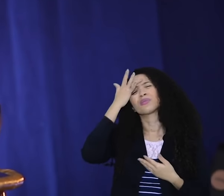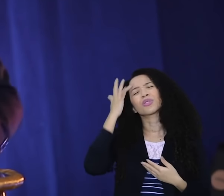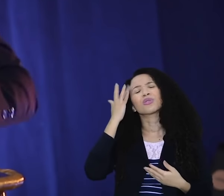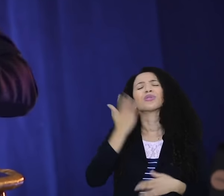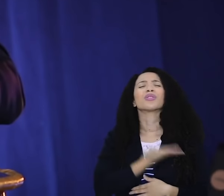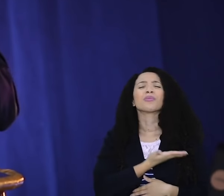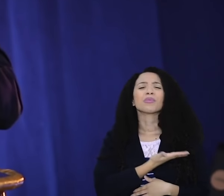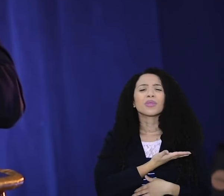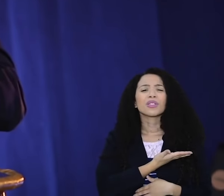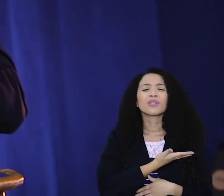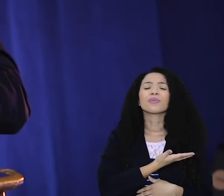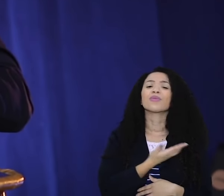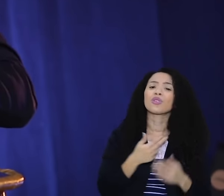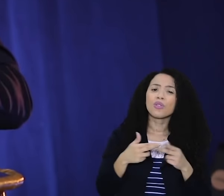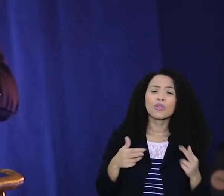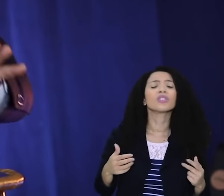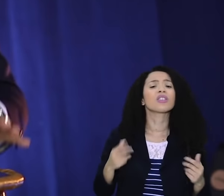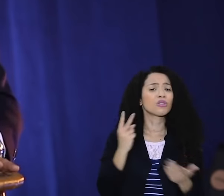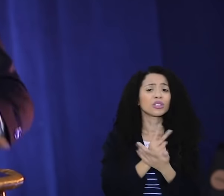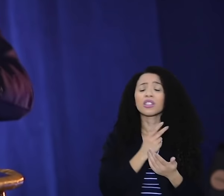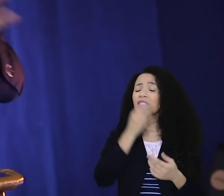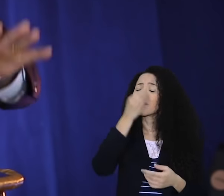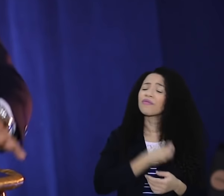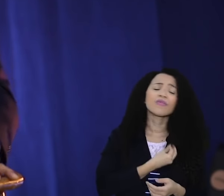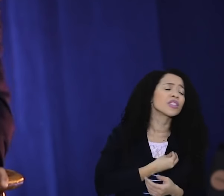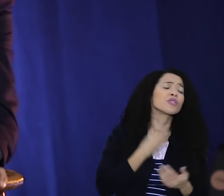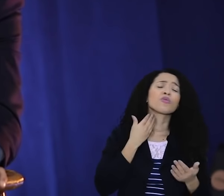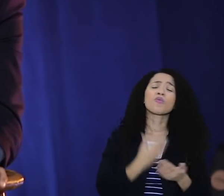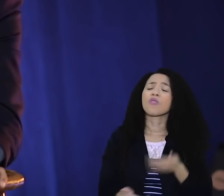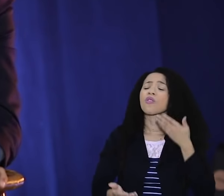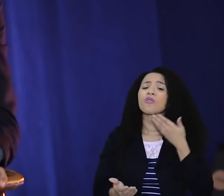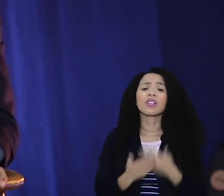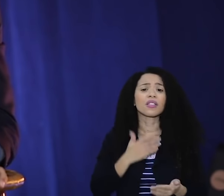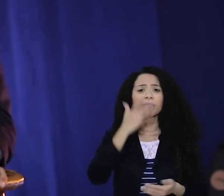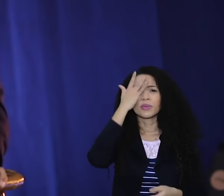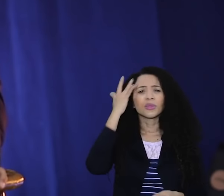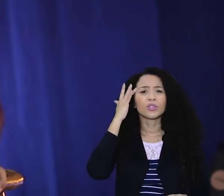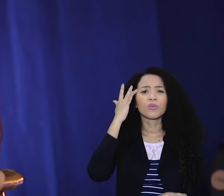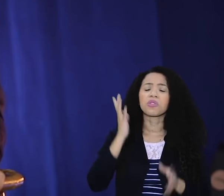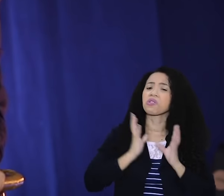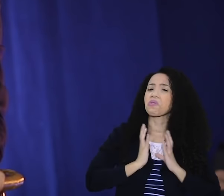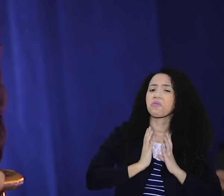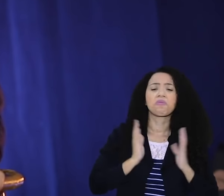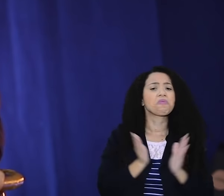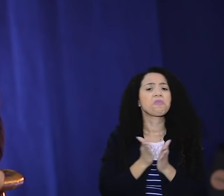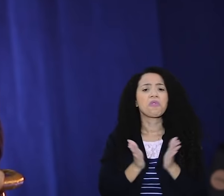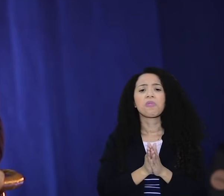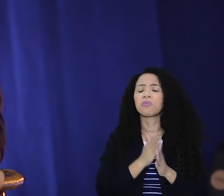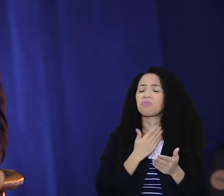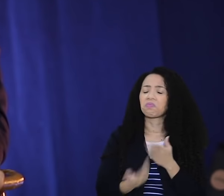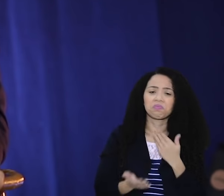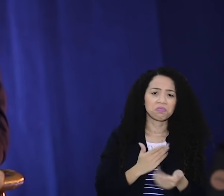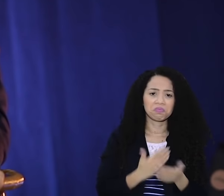amigos, são coisas que acontecem na vida dos grandes e pequenos, dos ricos e dos pobres, de todas as classes que estão sobre a